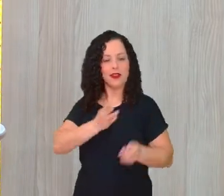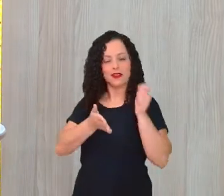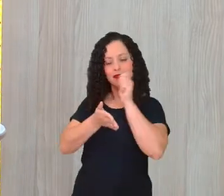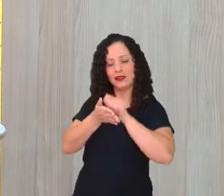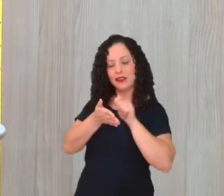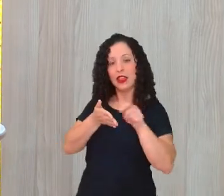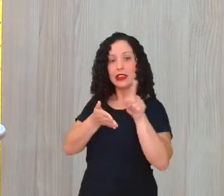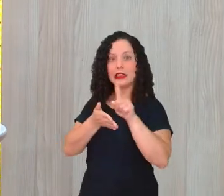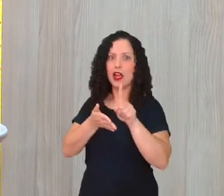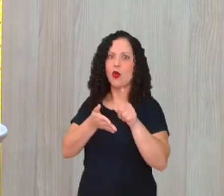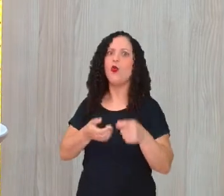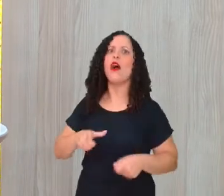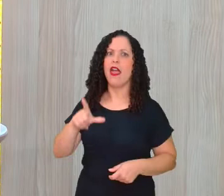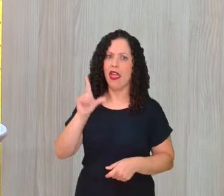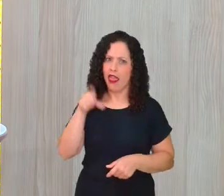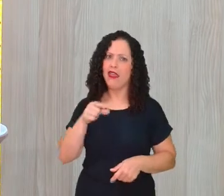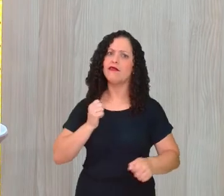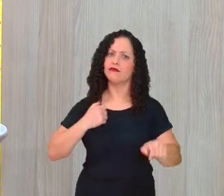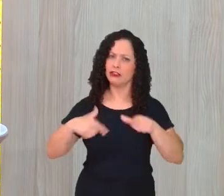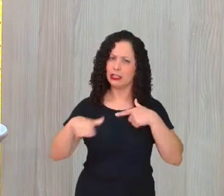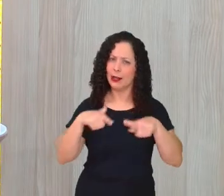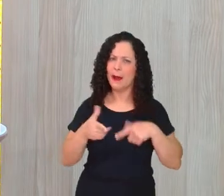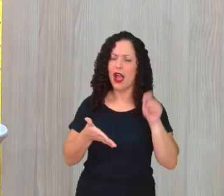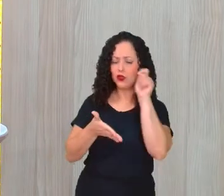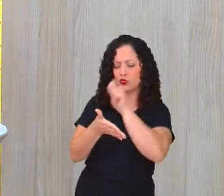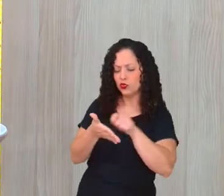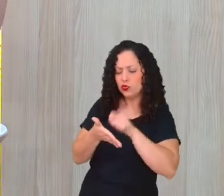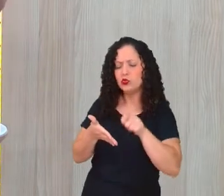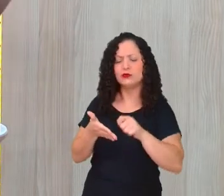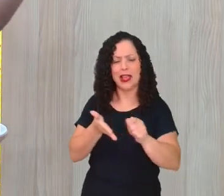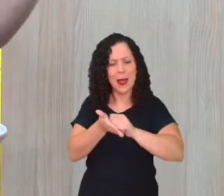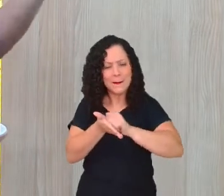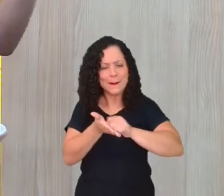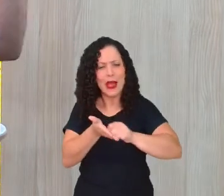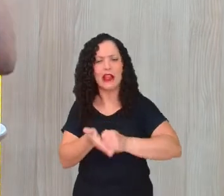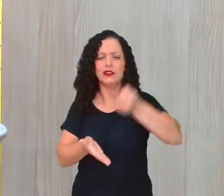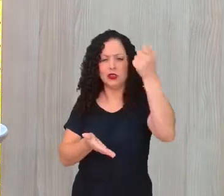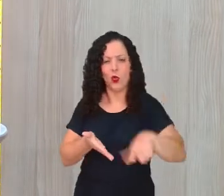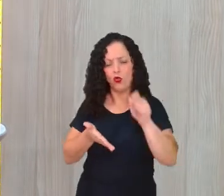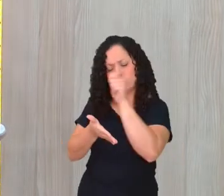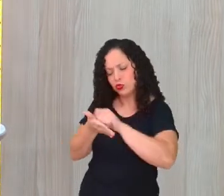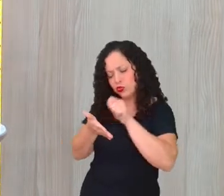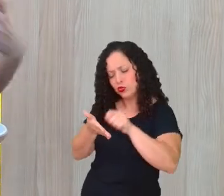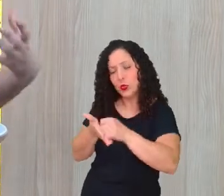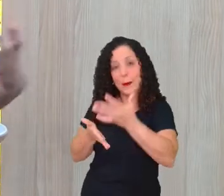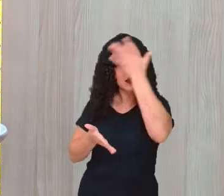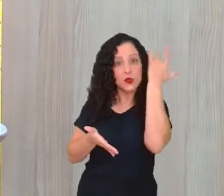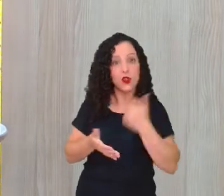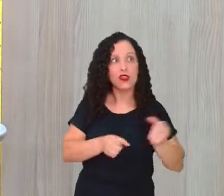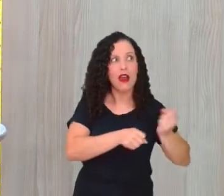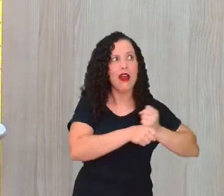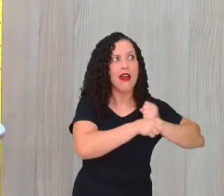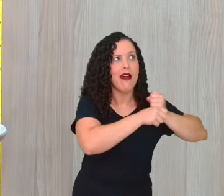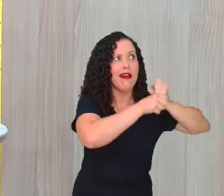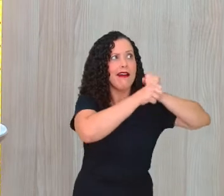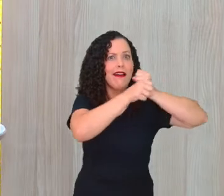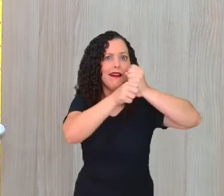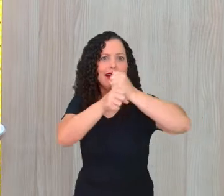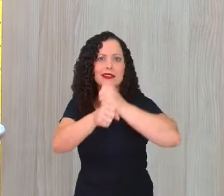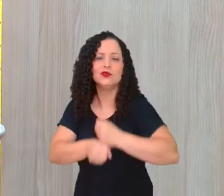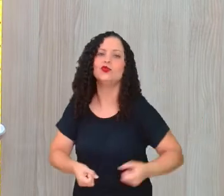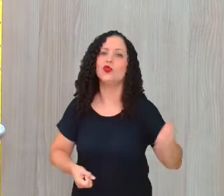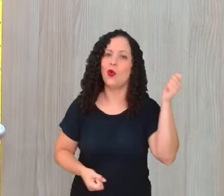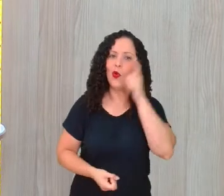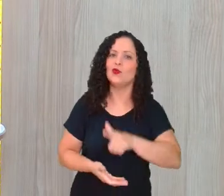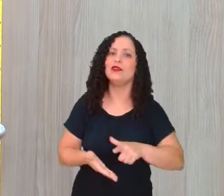está falando de realmente um trabalho de escrita, reescrita, de possibilidades. Tem gente que passa anos para escrever um